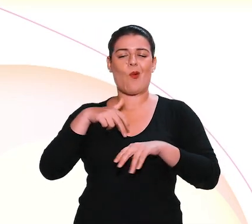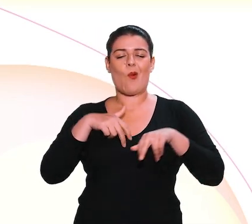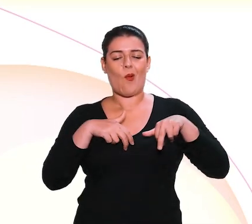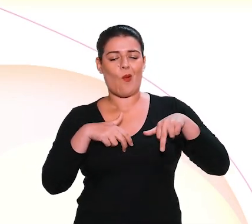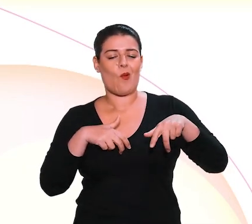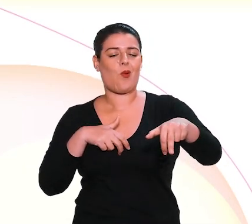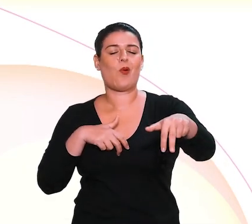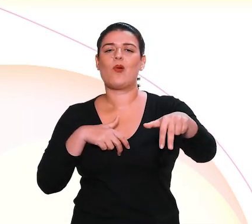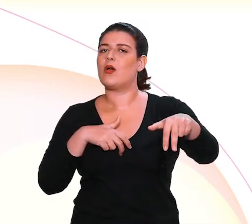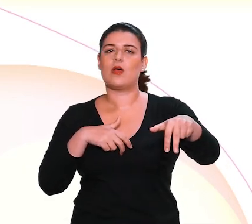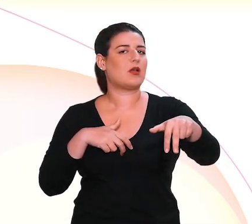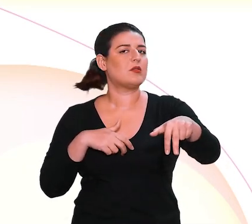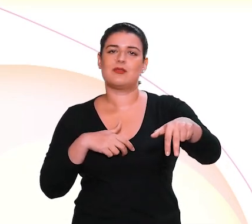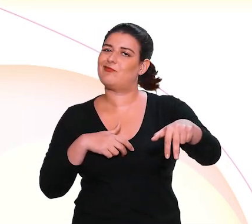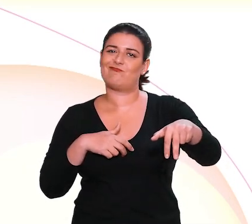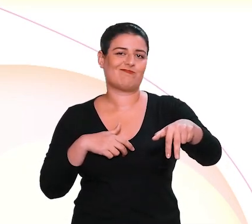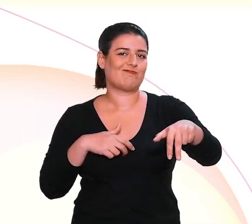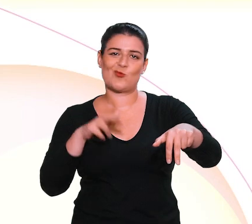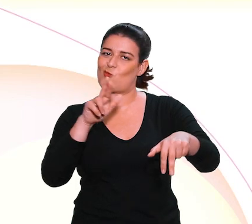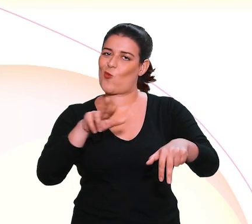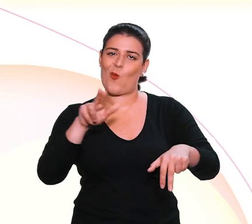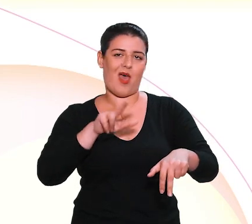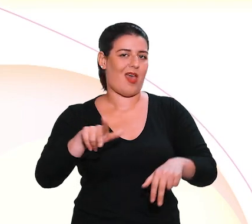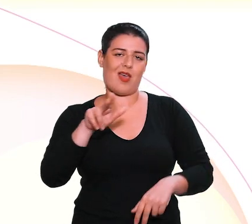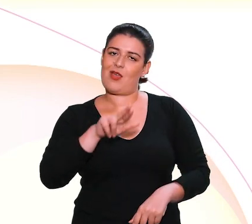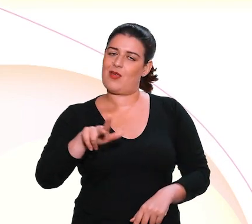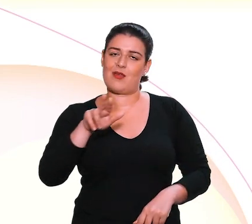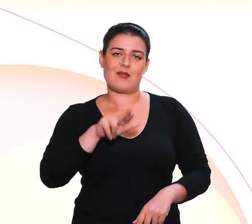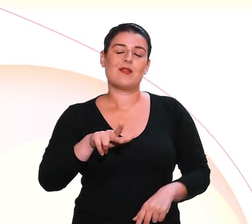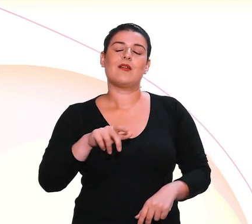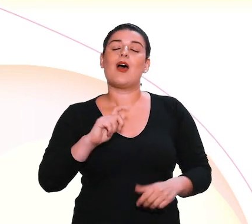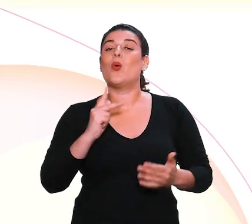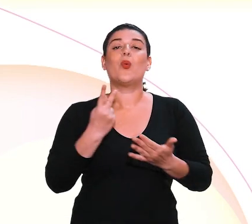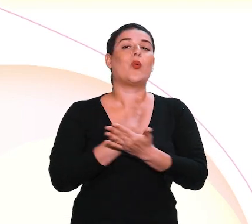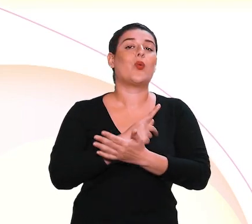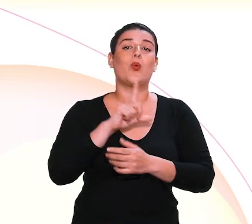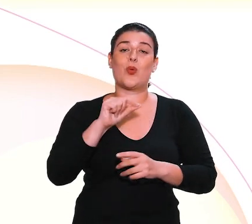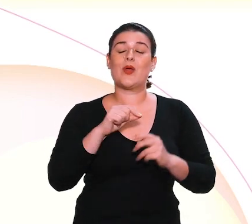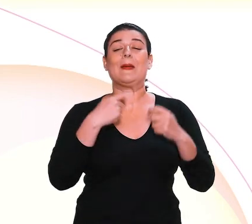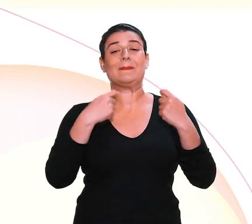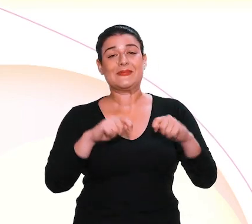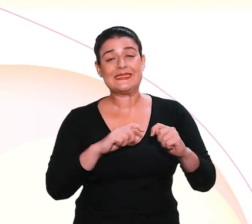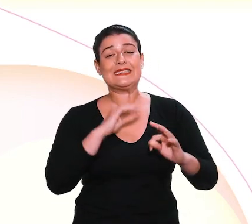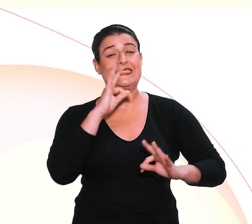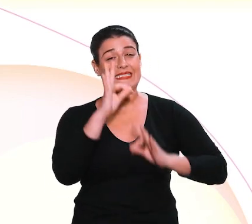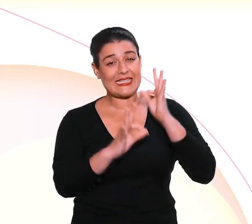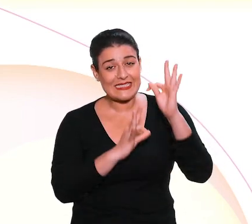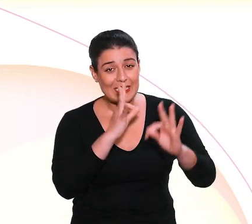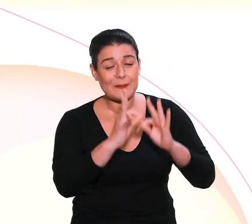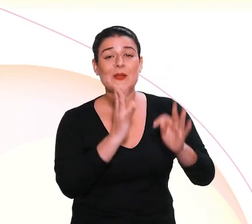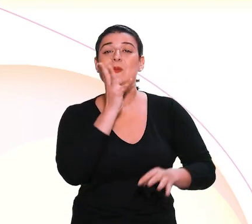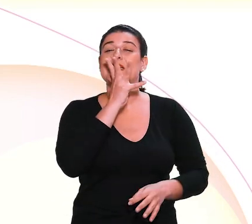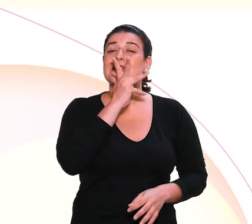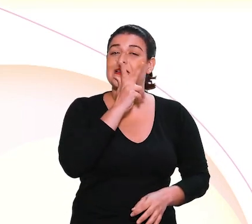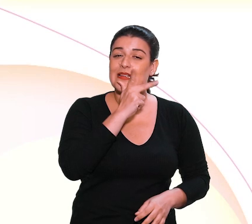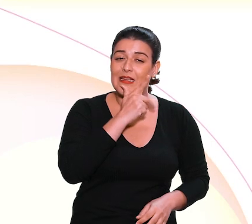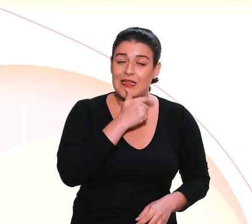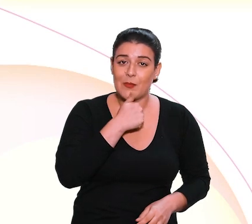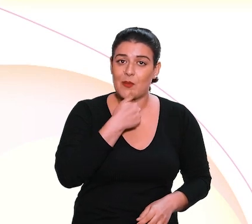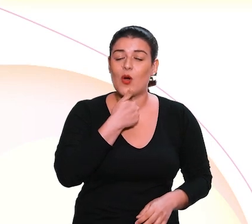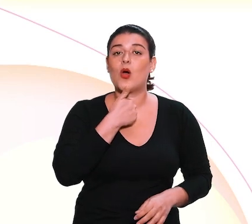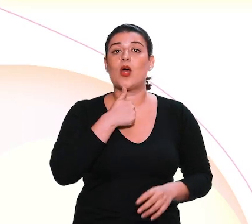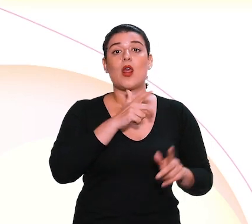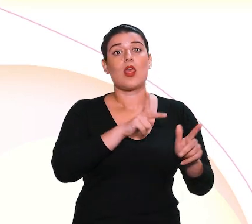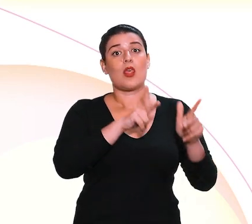andando. É uma frustração muito grande quando eles recebem isso. Porque é um trabalho que vai ser demorado de novo,